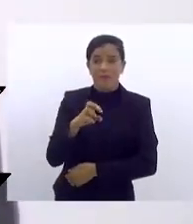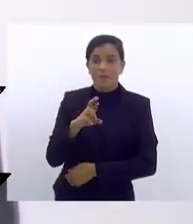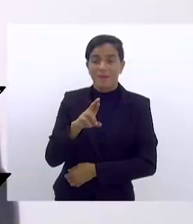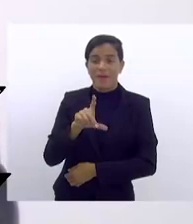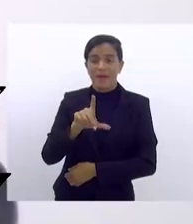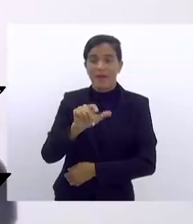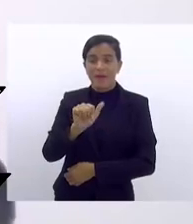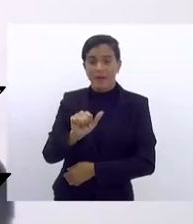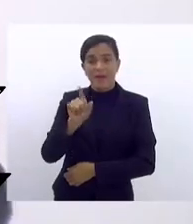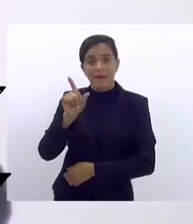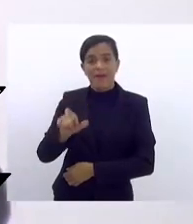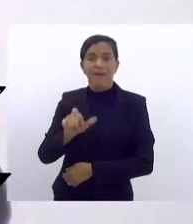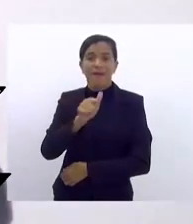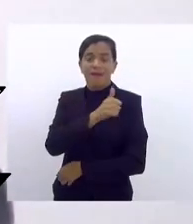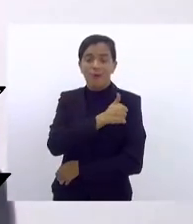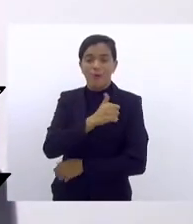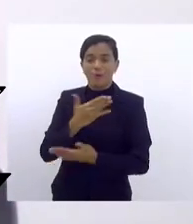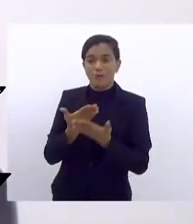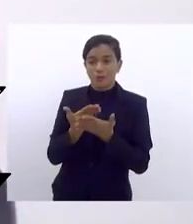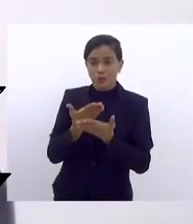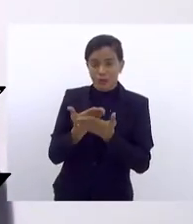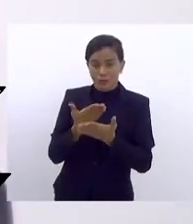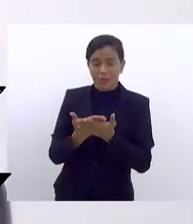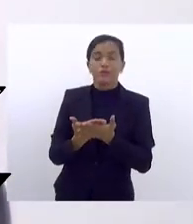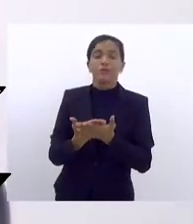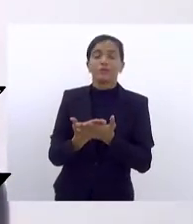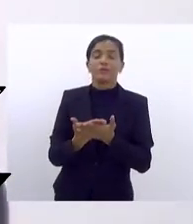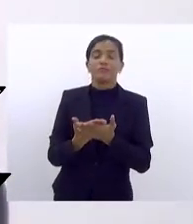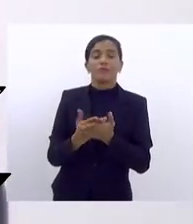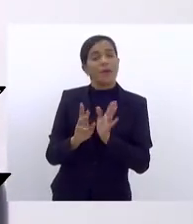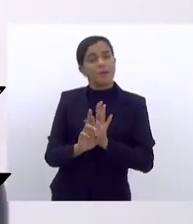colegas do ensino